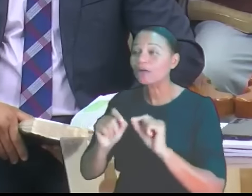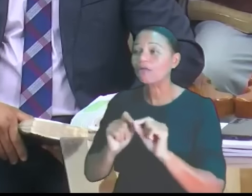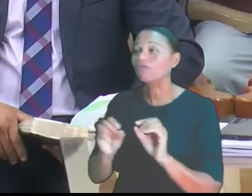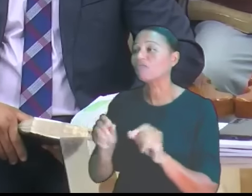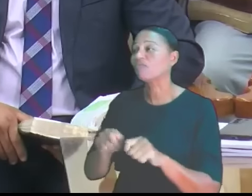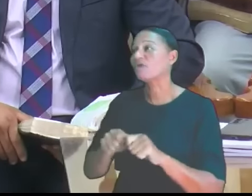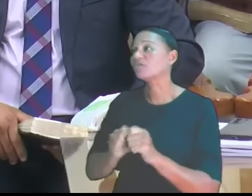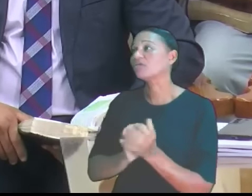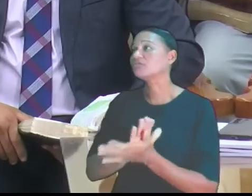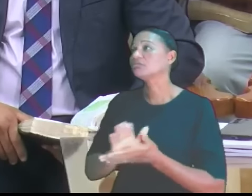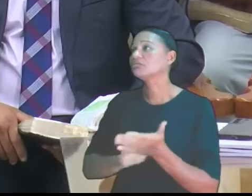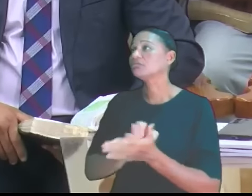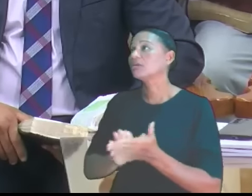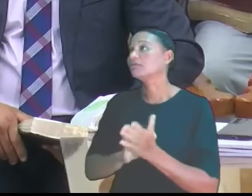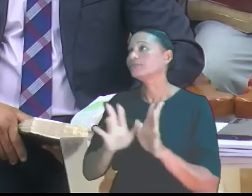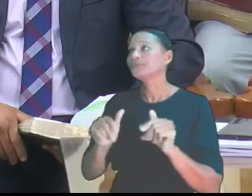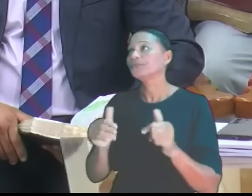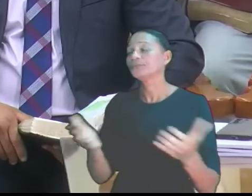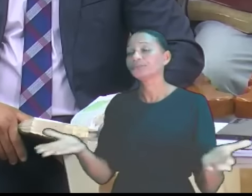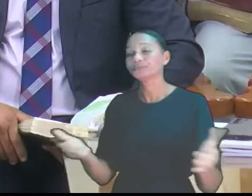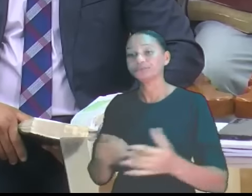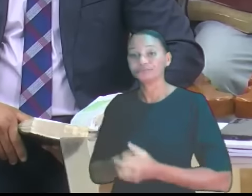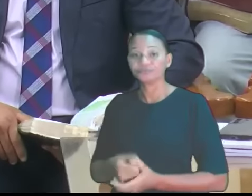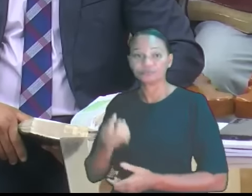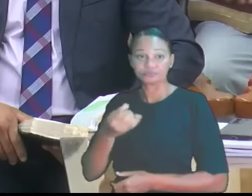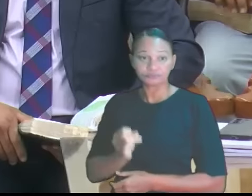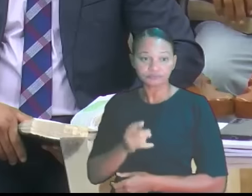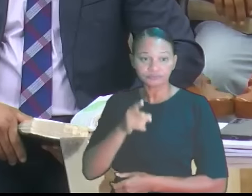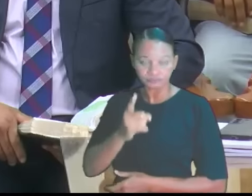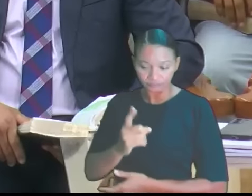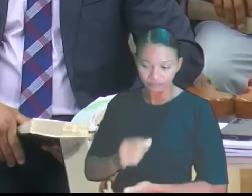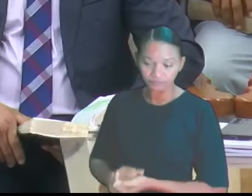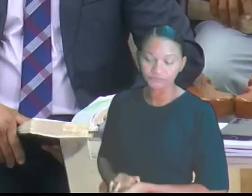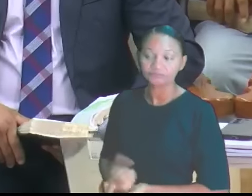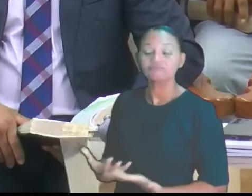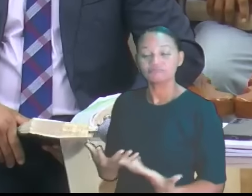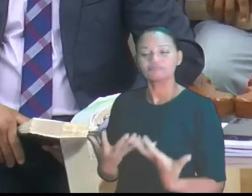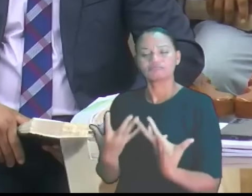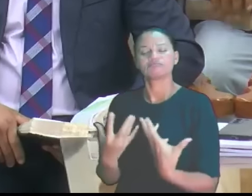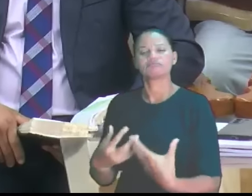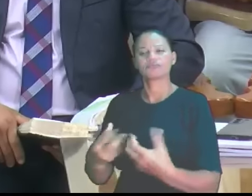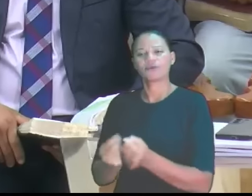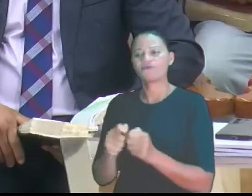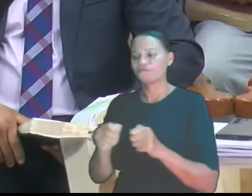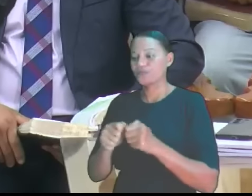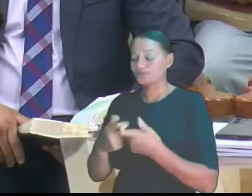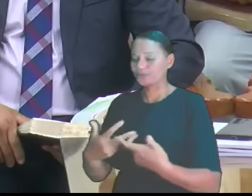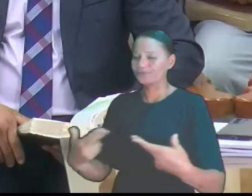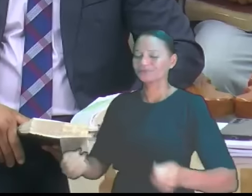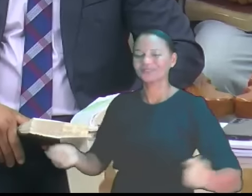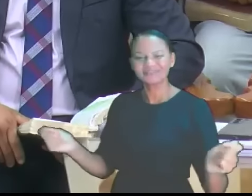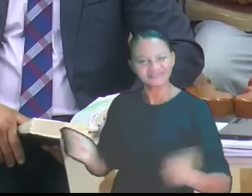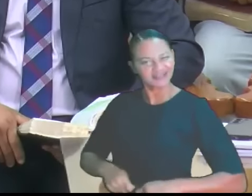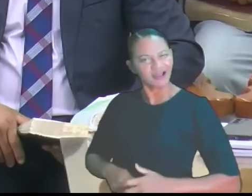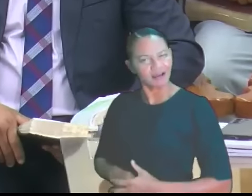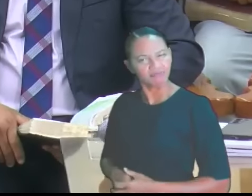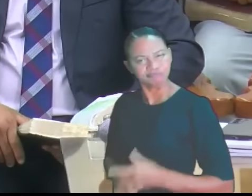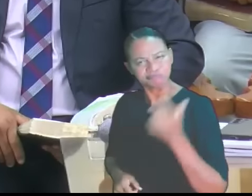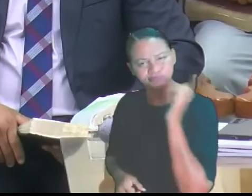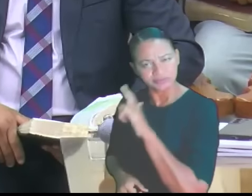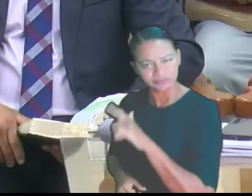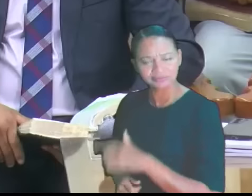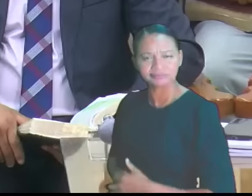irmão. Isso nunca deu certo. Agora, se você predispor a fazer alguma coisa, dá certo.